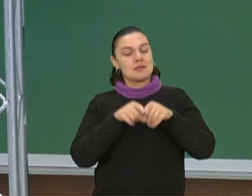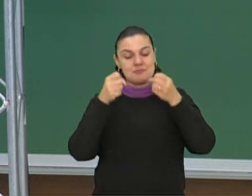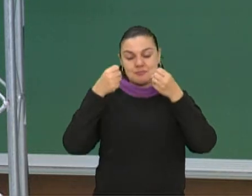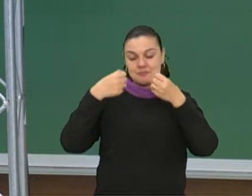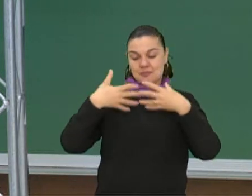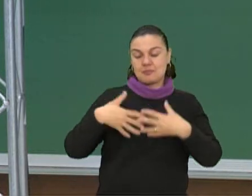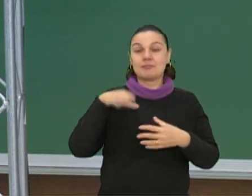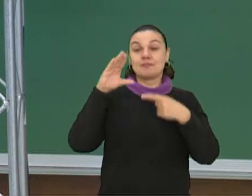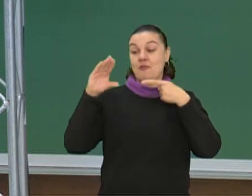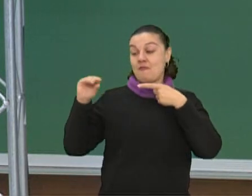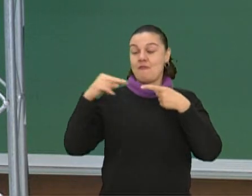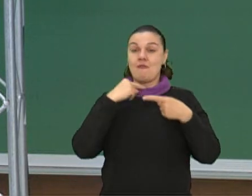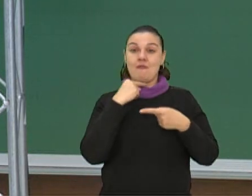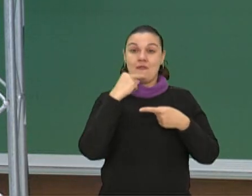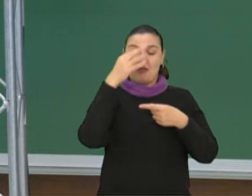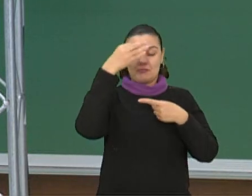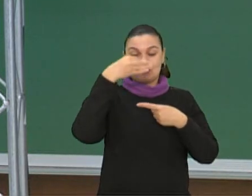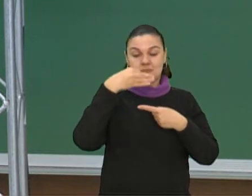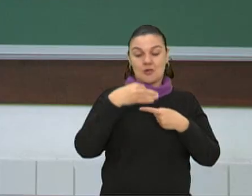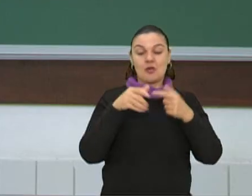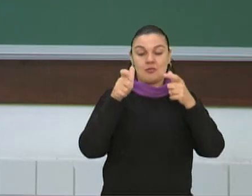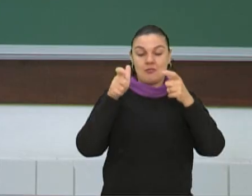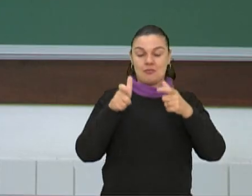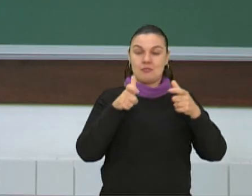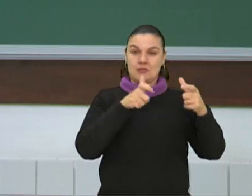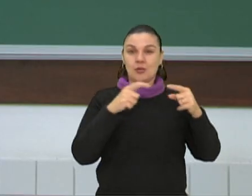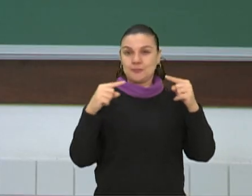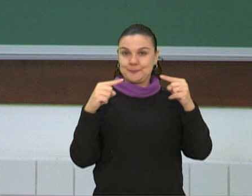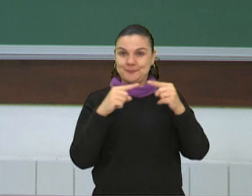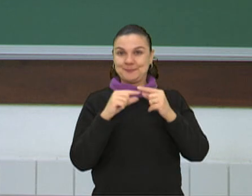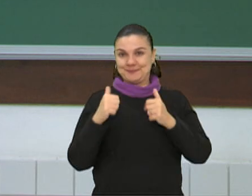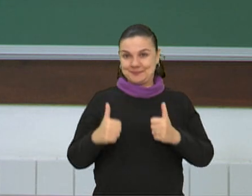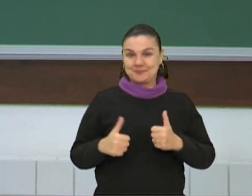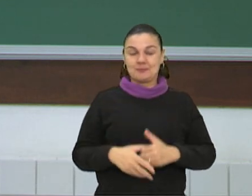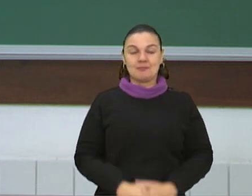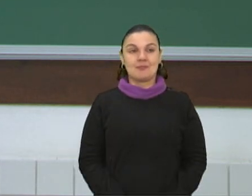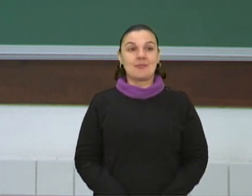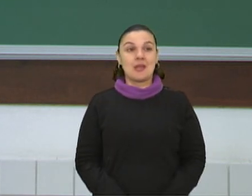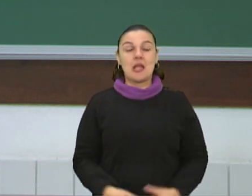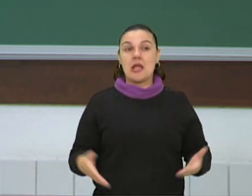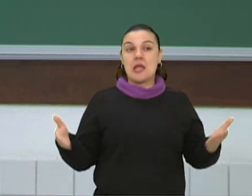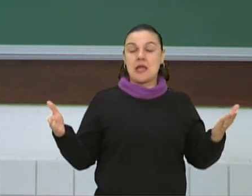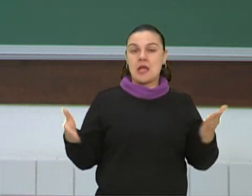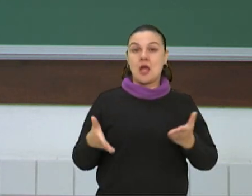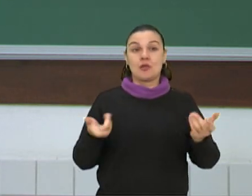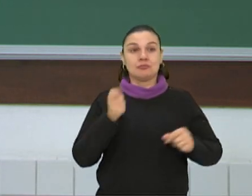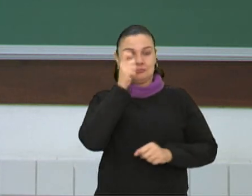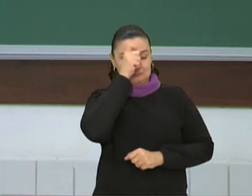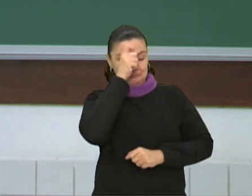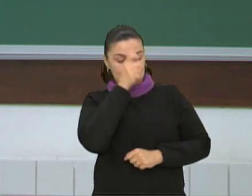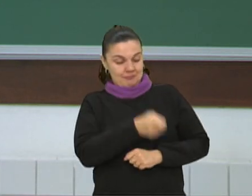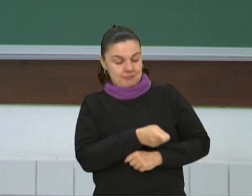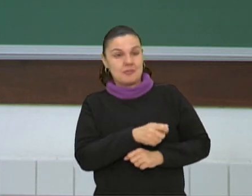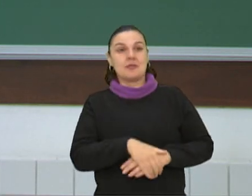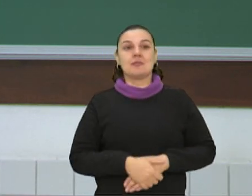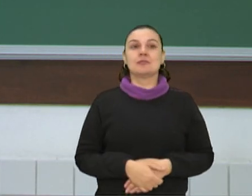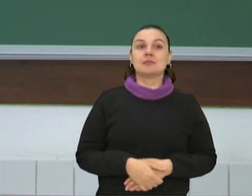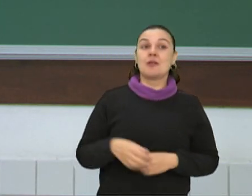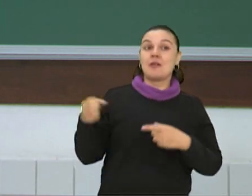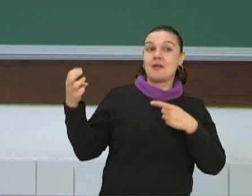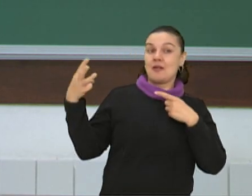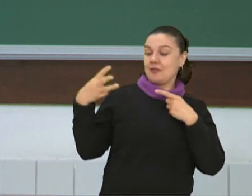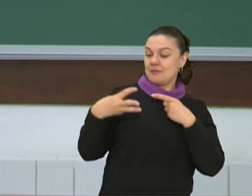falar corretamente nos momentos e lugares adequados. Já o modo imperativo, que é o nosso terceiro